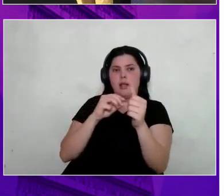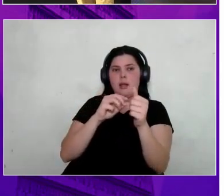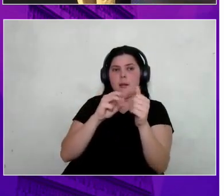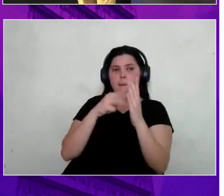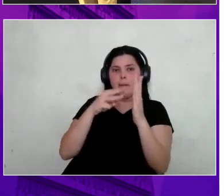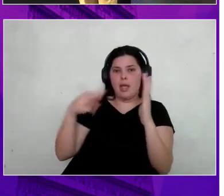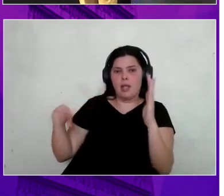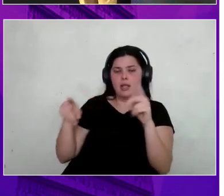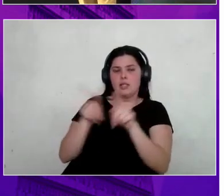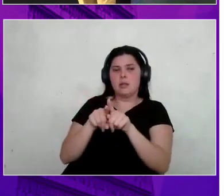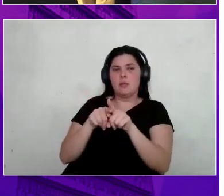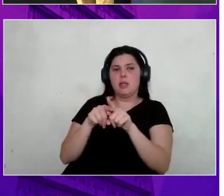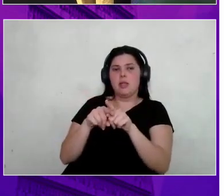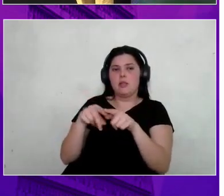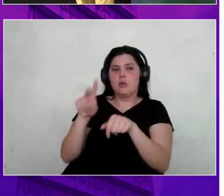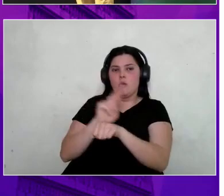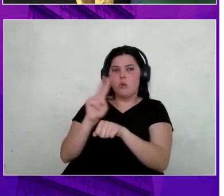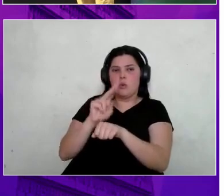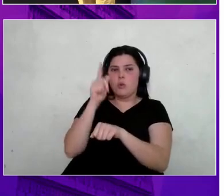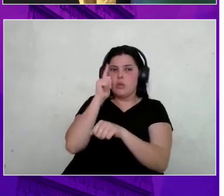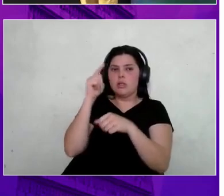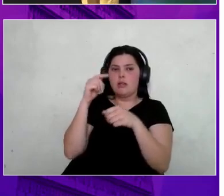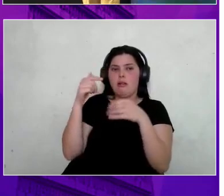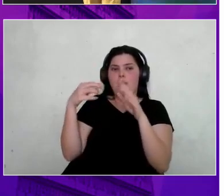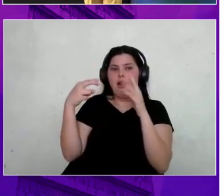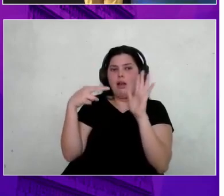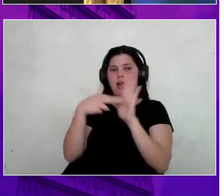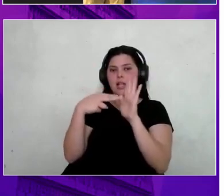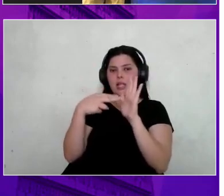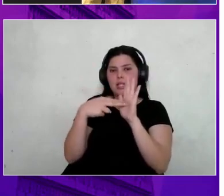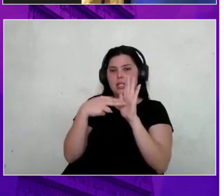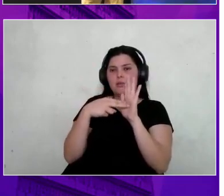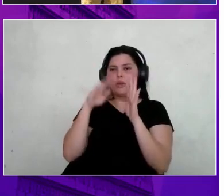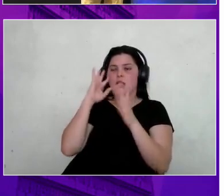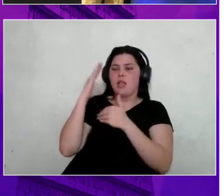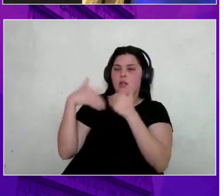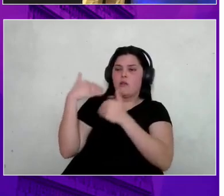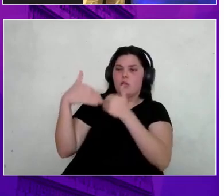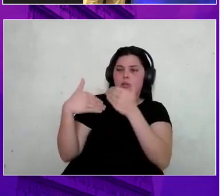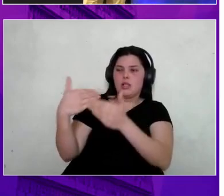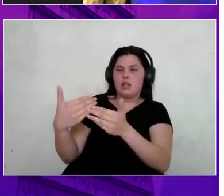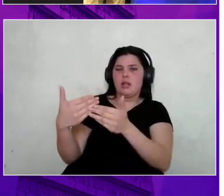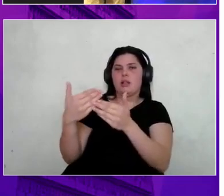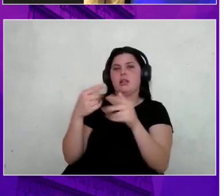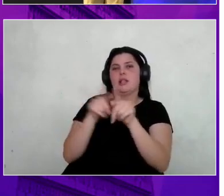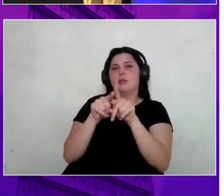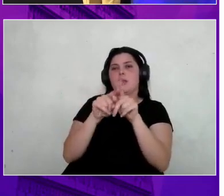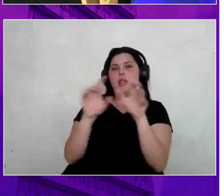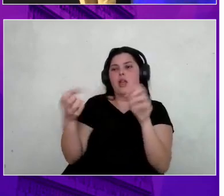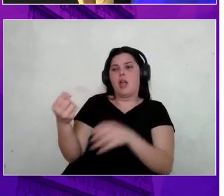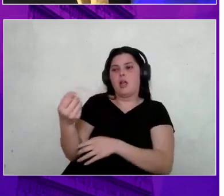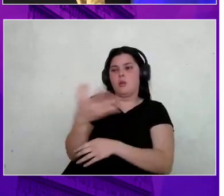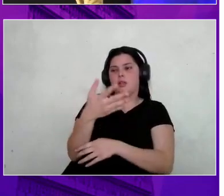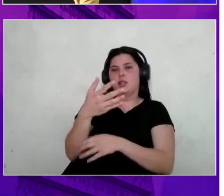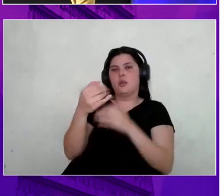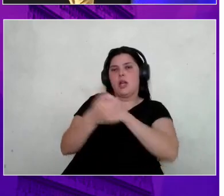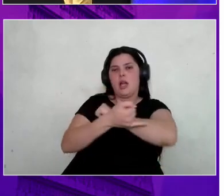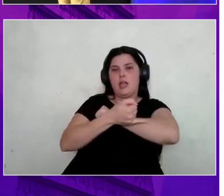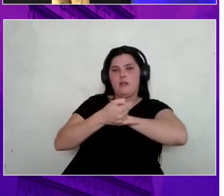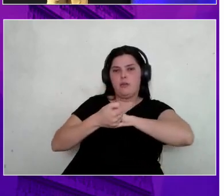nos alertar e tomar uma ação de antemão, né? Para fazer evolução da aplicação ou dar um upgrade na infra.